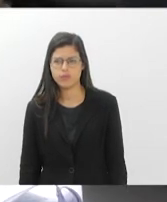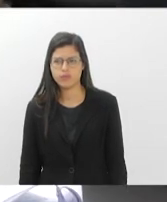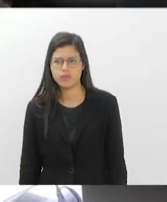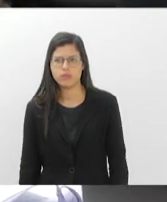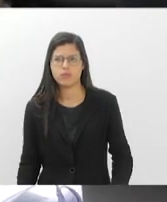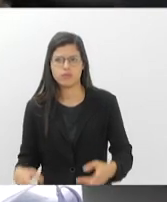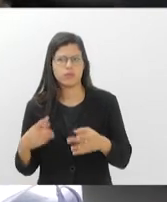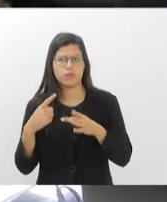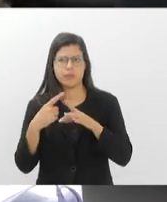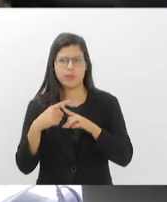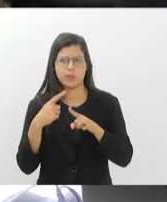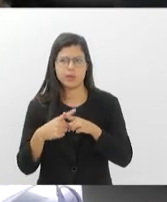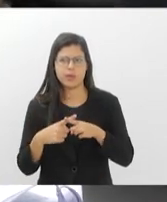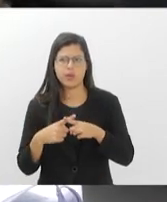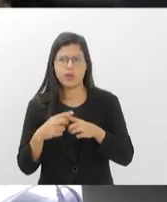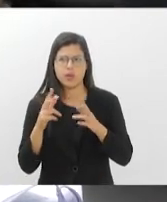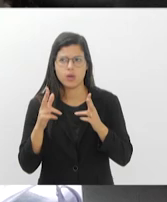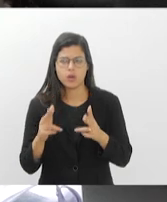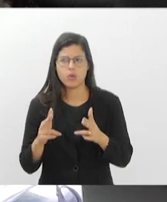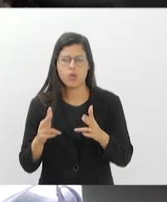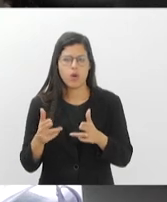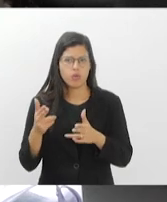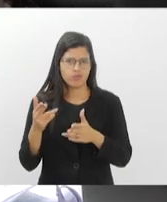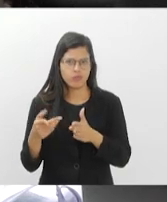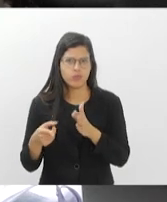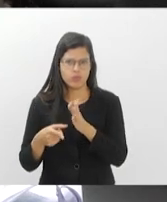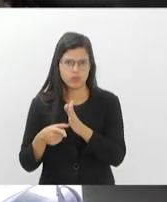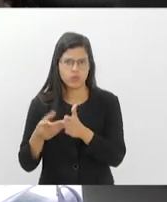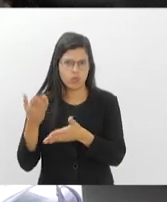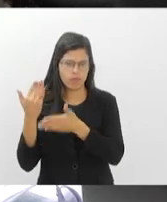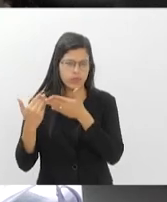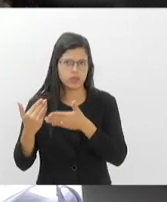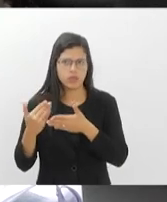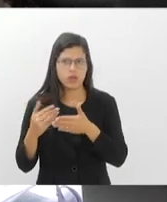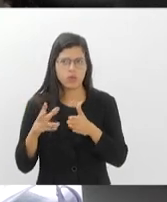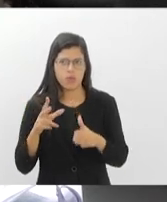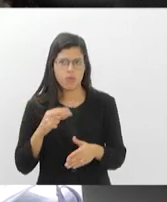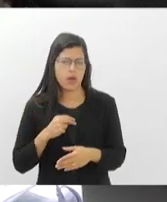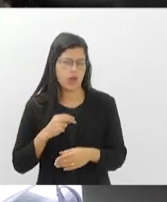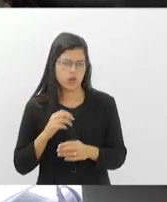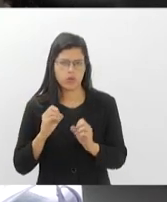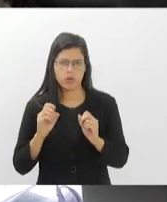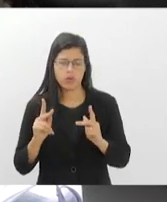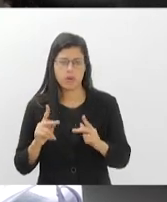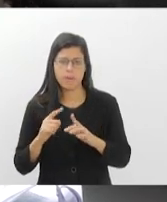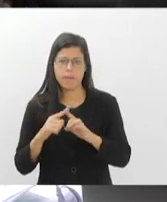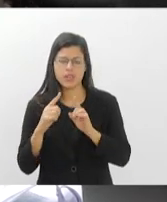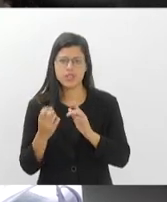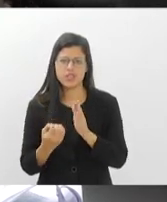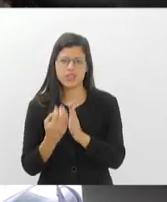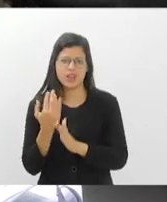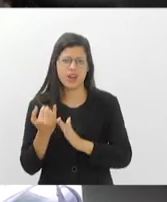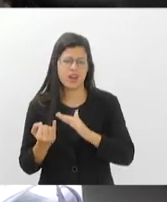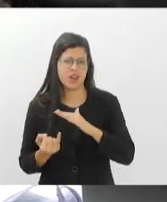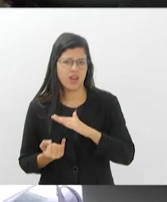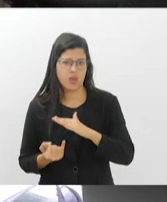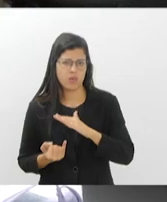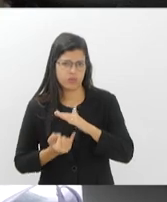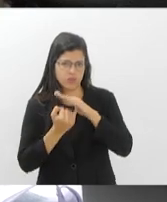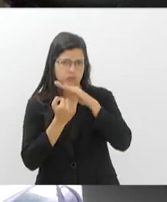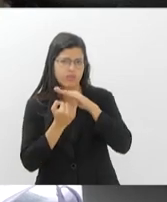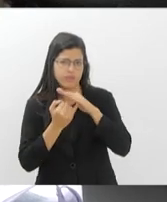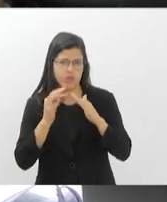mesmo do anterior, o mérito é incontestável, mas criar uma fundação gera